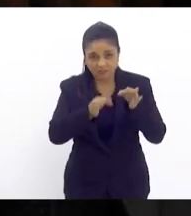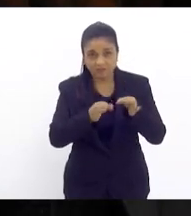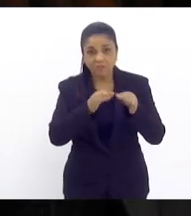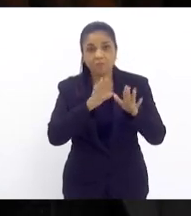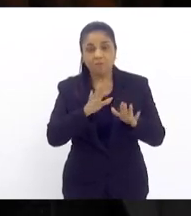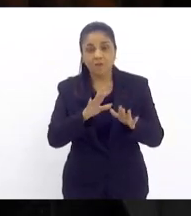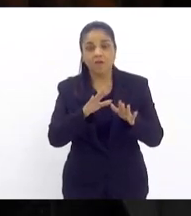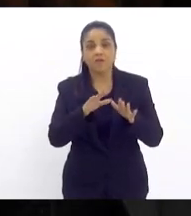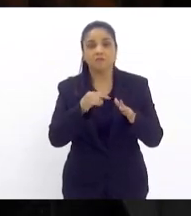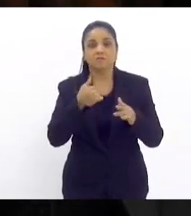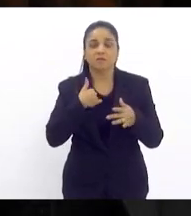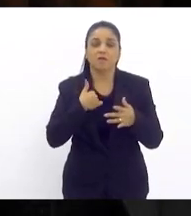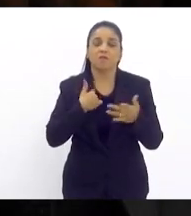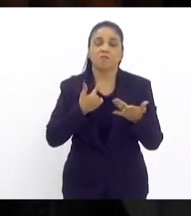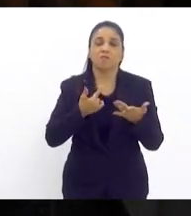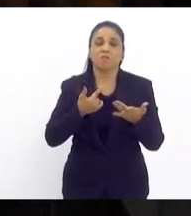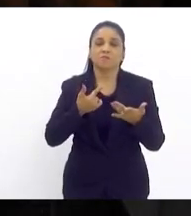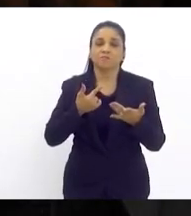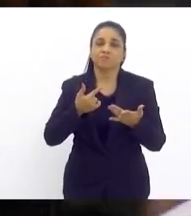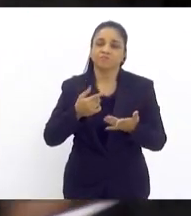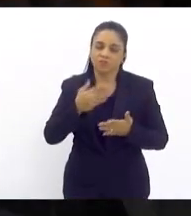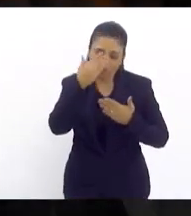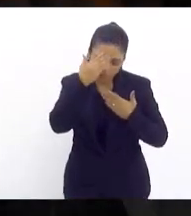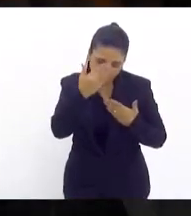sobre esse tema obrigado